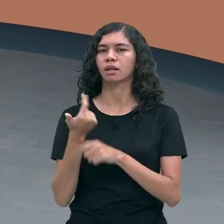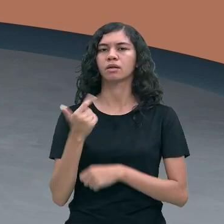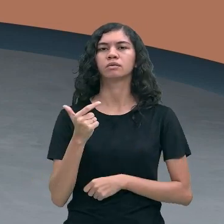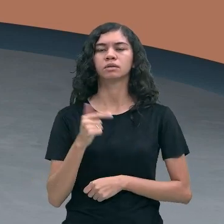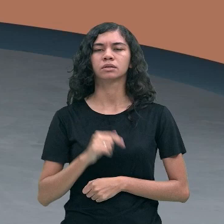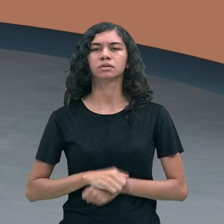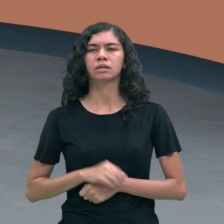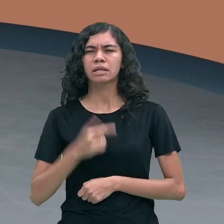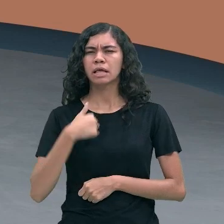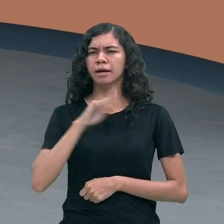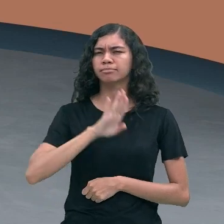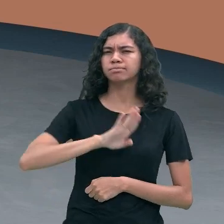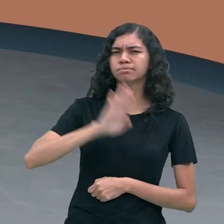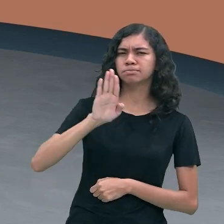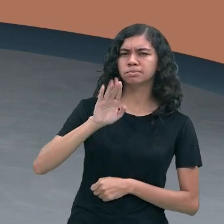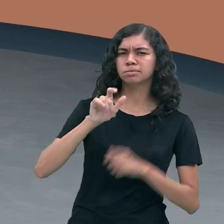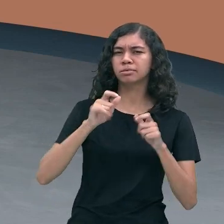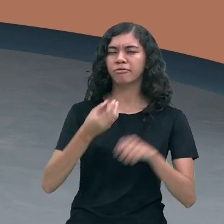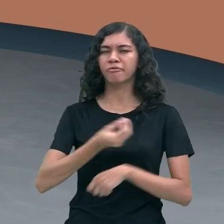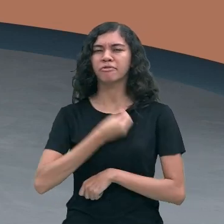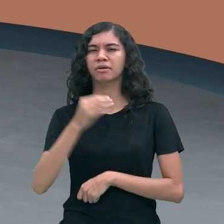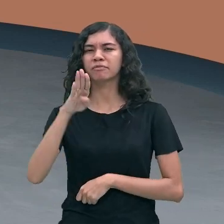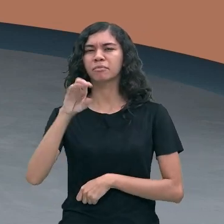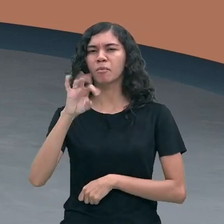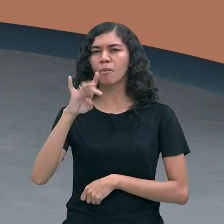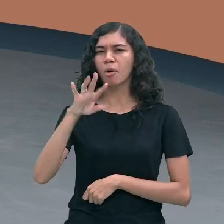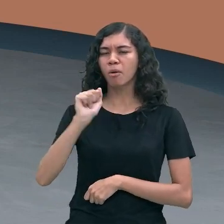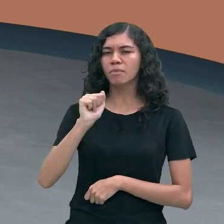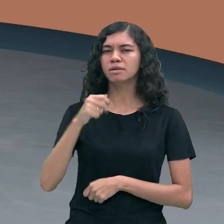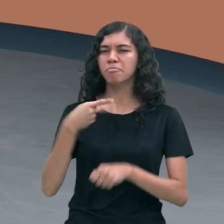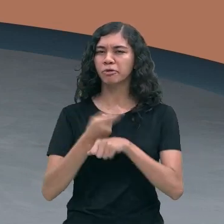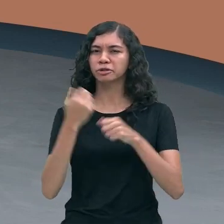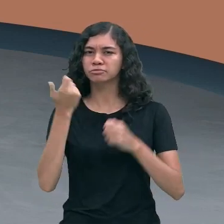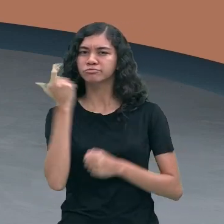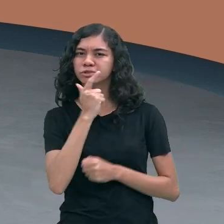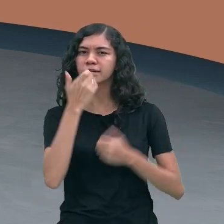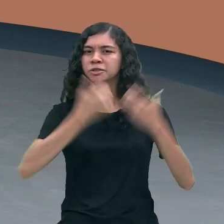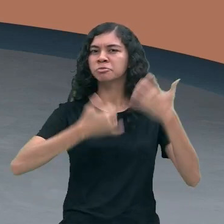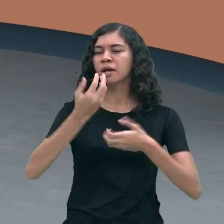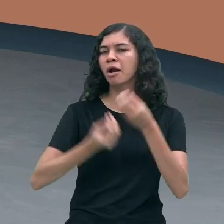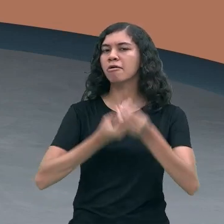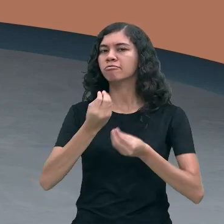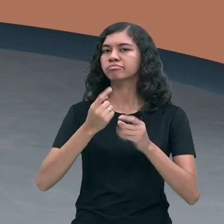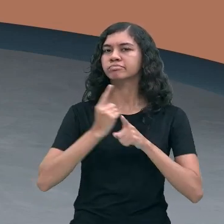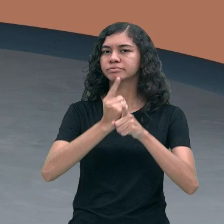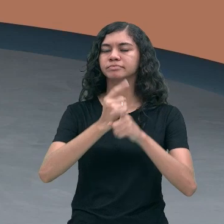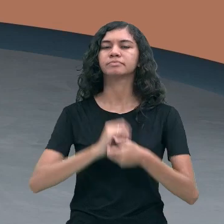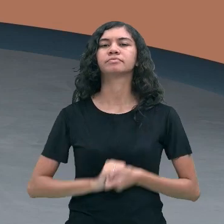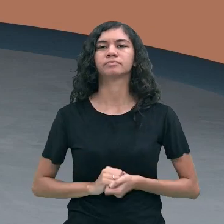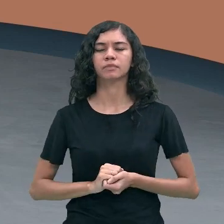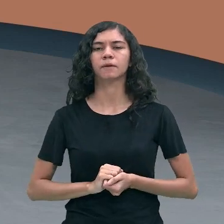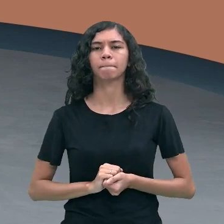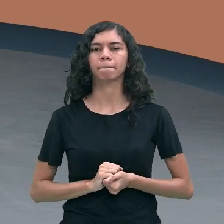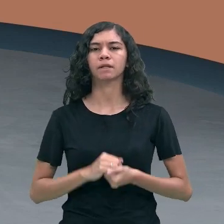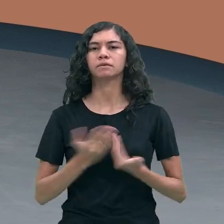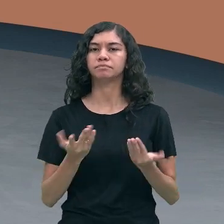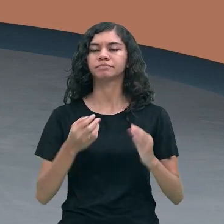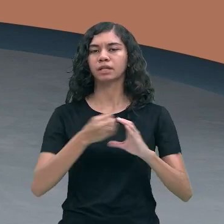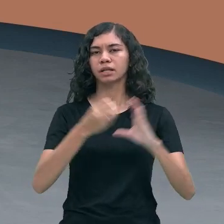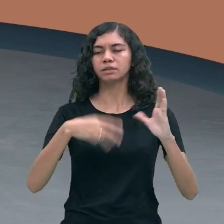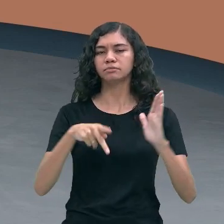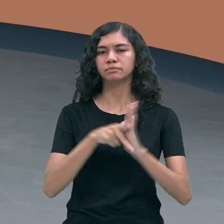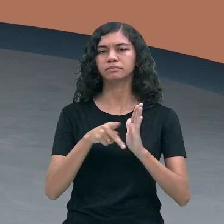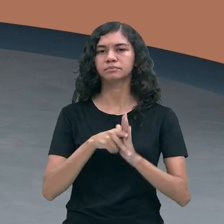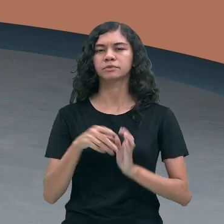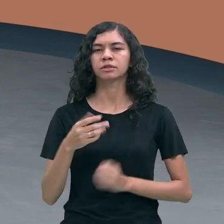que pode, de repente, nos dar um relato sobre isso daqui? E aonde a gente verifica que é realmente uma das características. E eu tenho certeza que